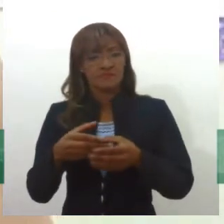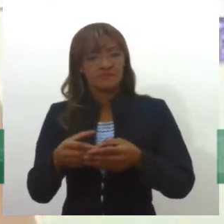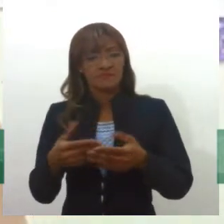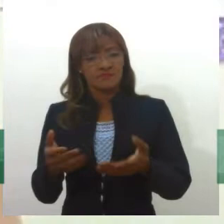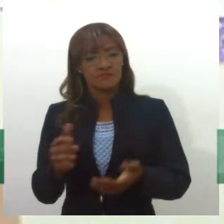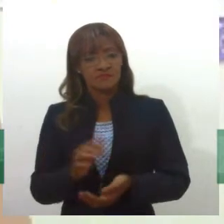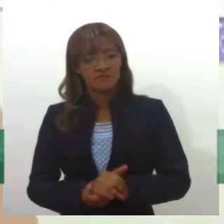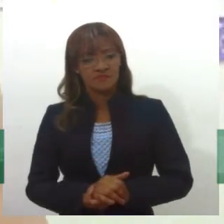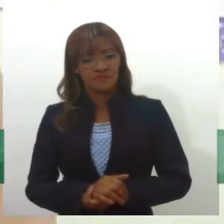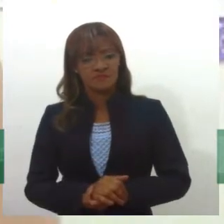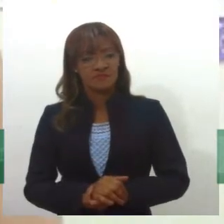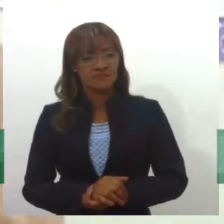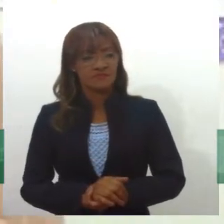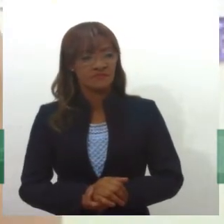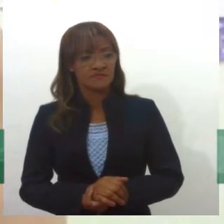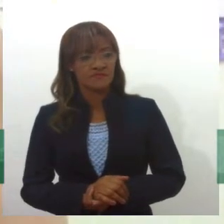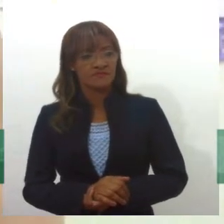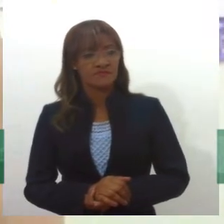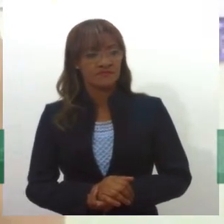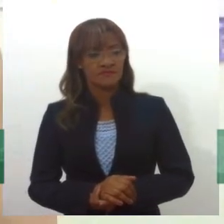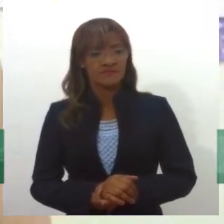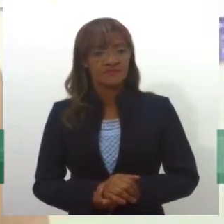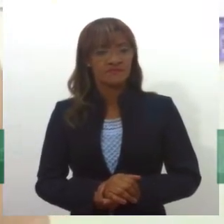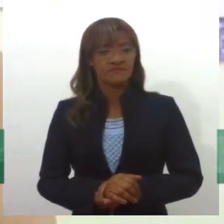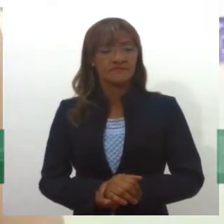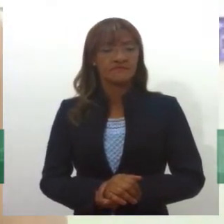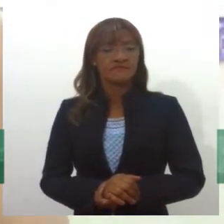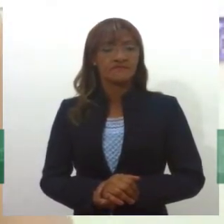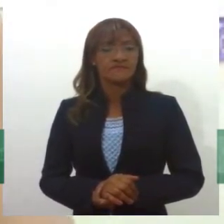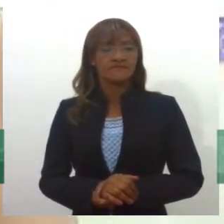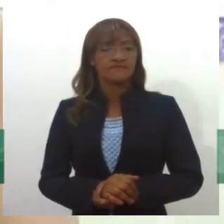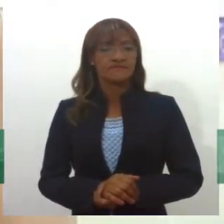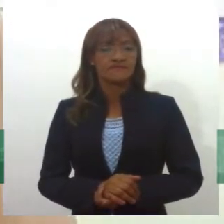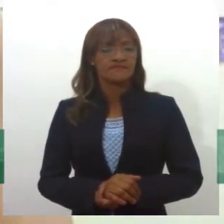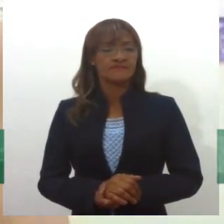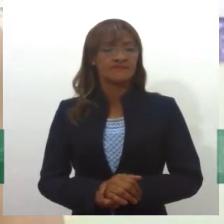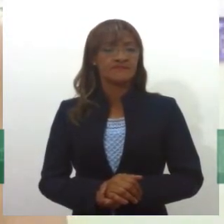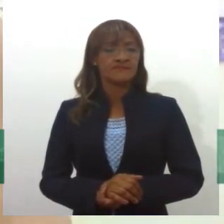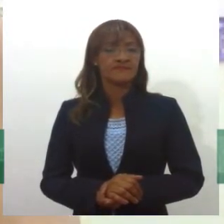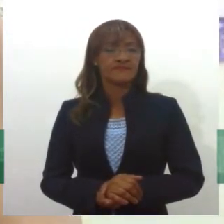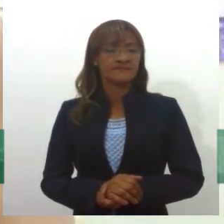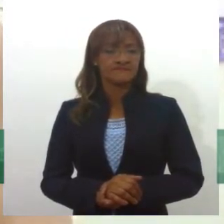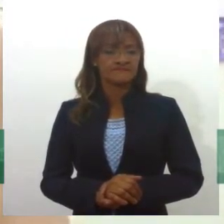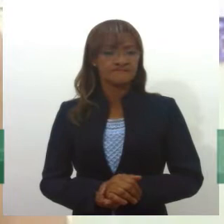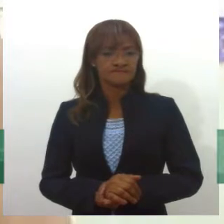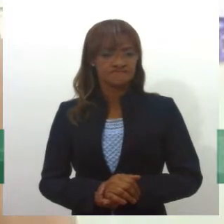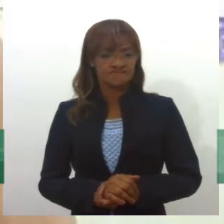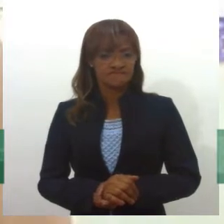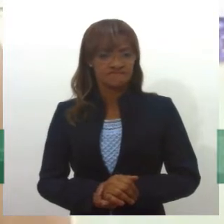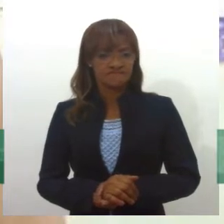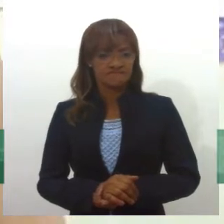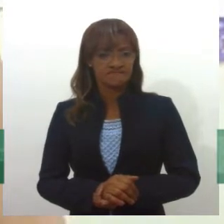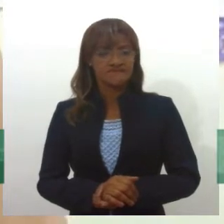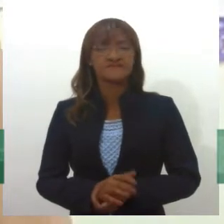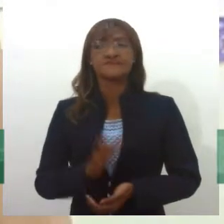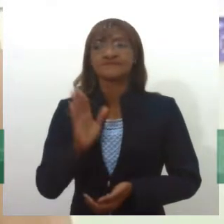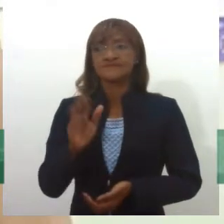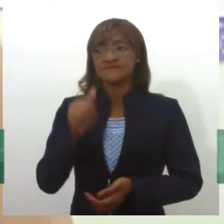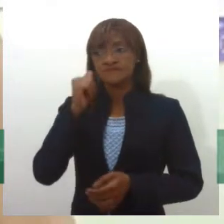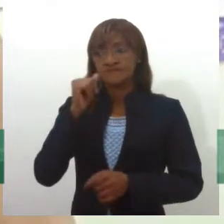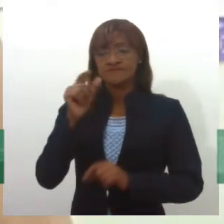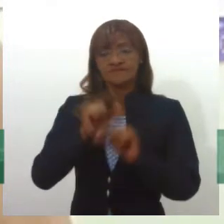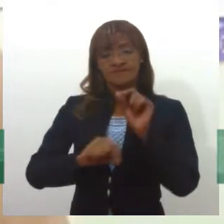fundo partidário, essa questão do apoio financeiro. Do apoio financeiro para as mulheres. Essa é uma